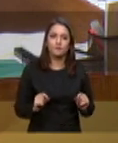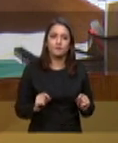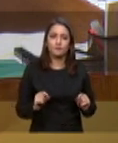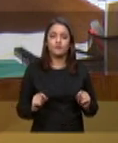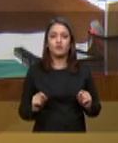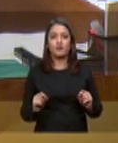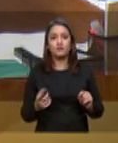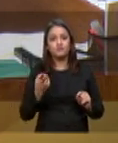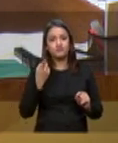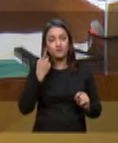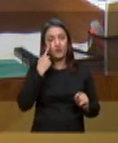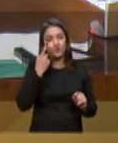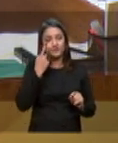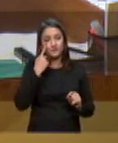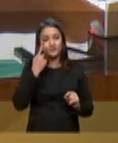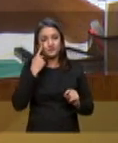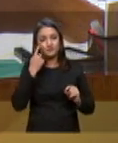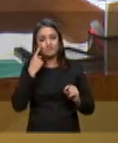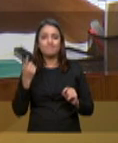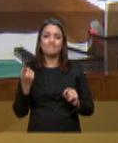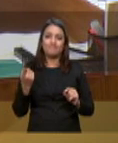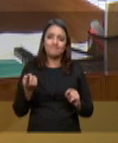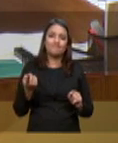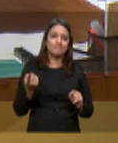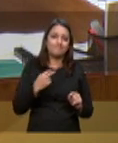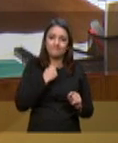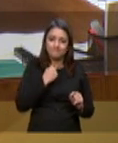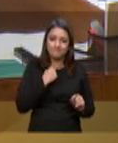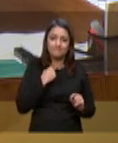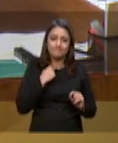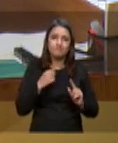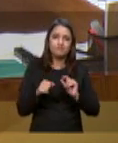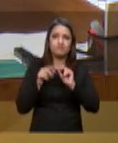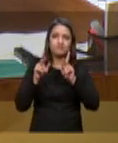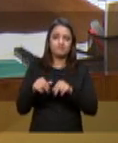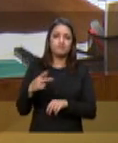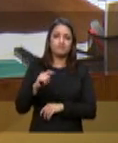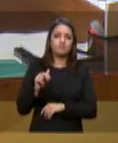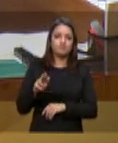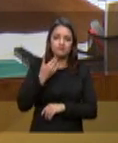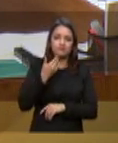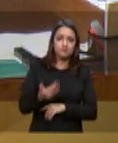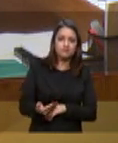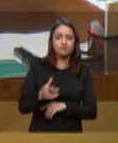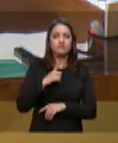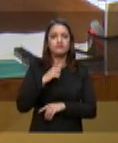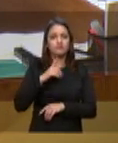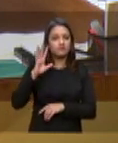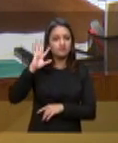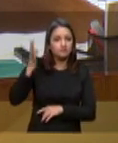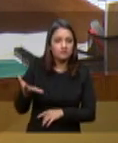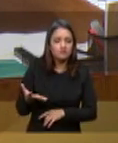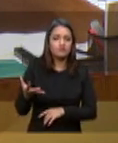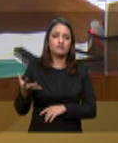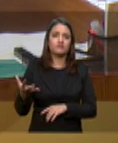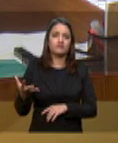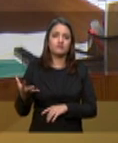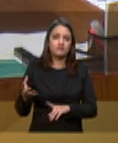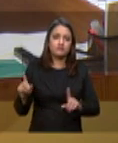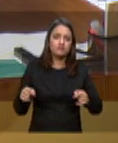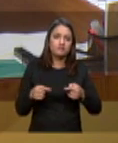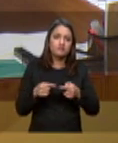afastar, em sede abstrata e na linha do que pretendido pela Procuradoria-Geral da República, alcance interpretativo para este ou